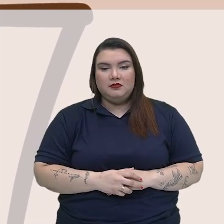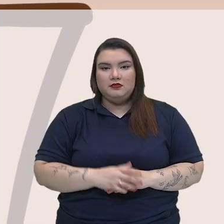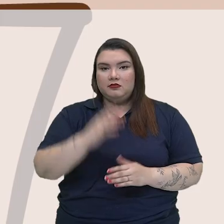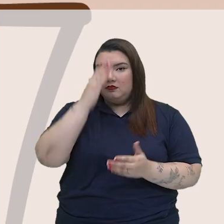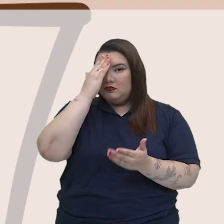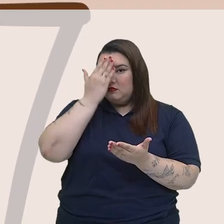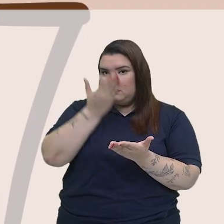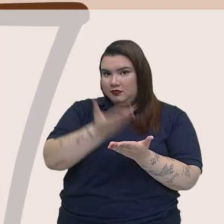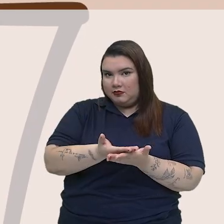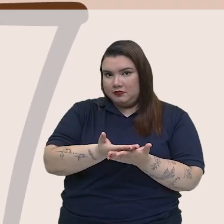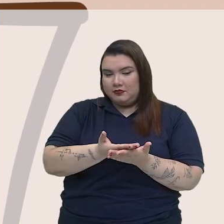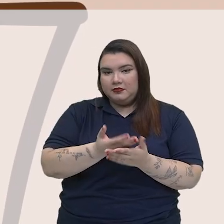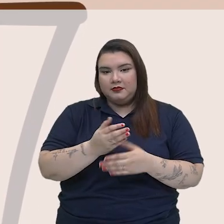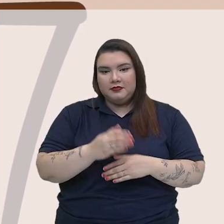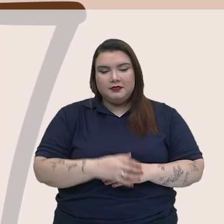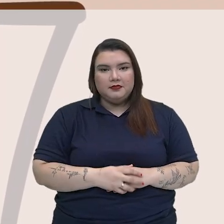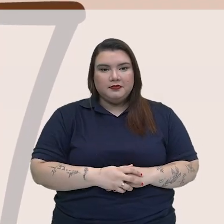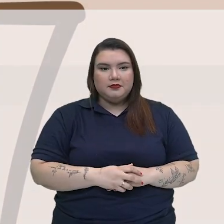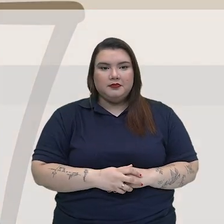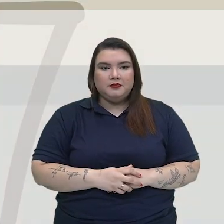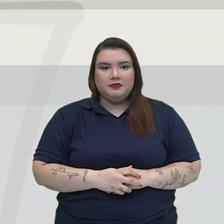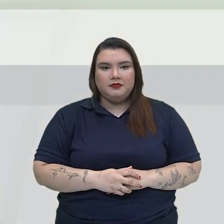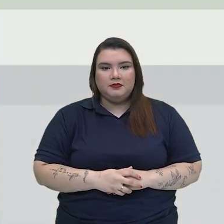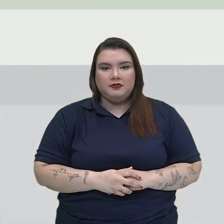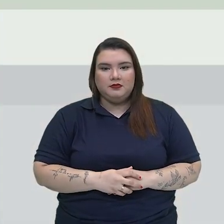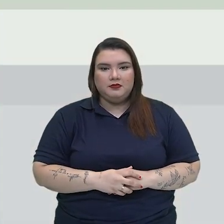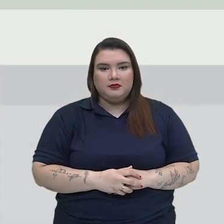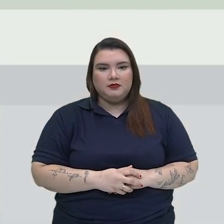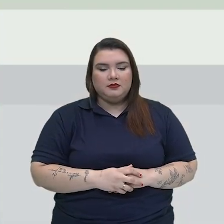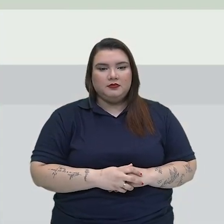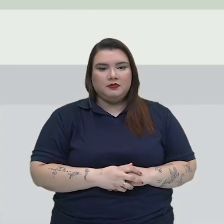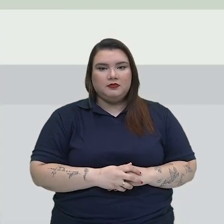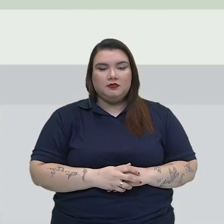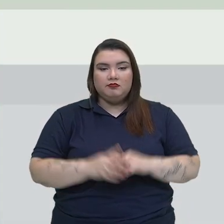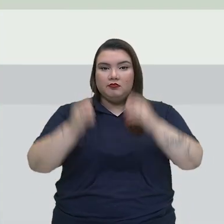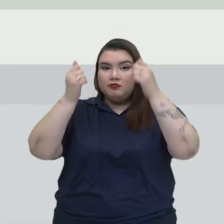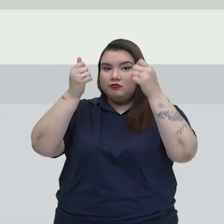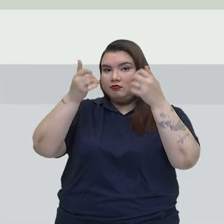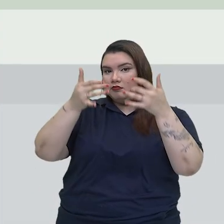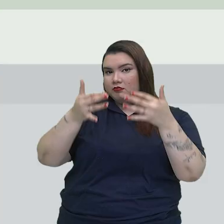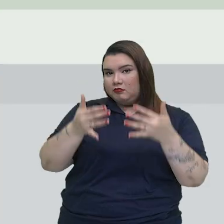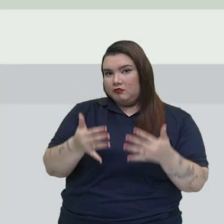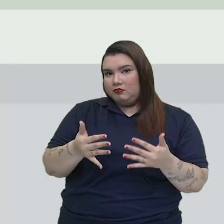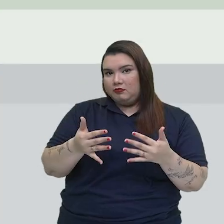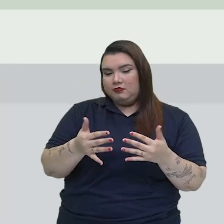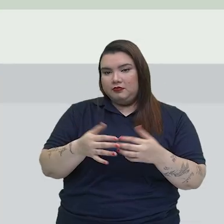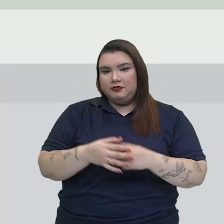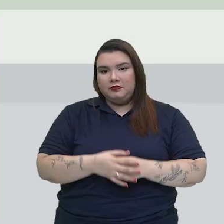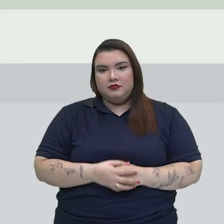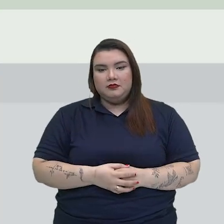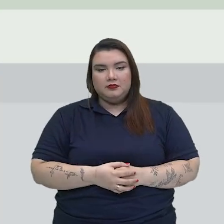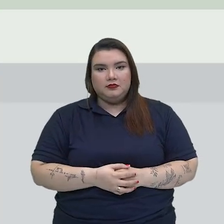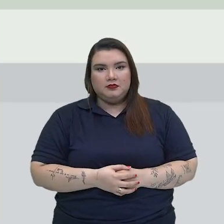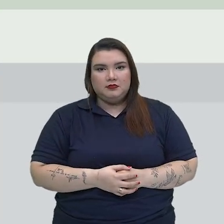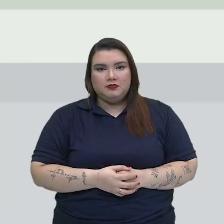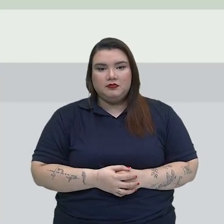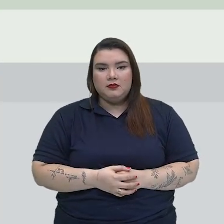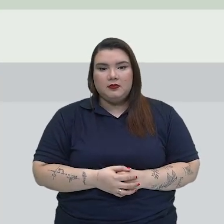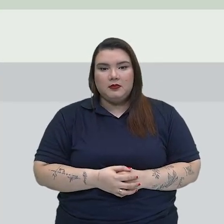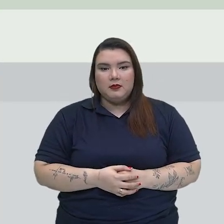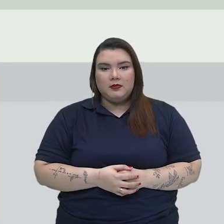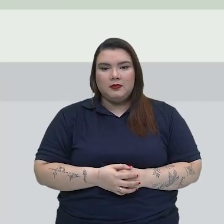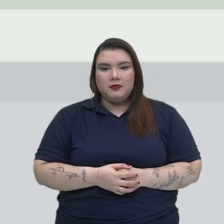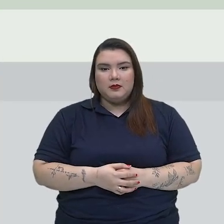To believe, acreditar. To explain, explicar. To